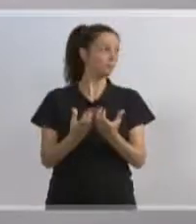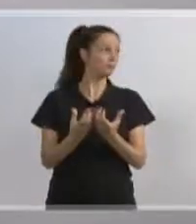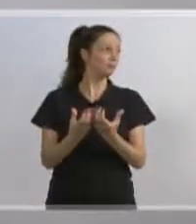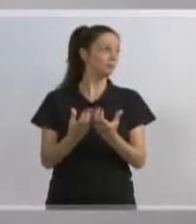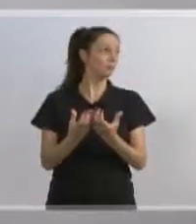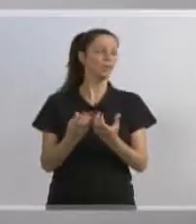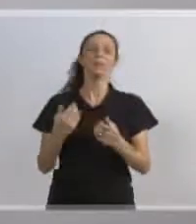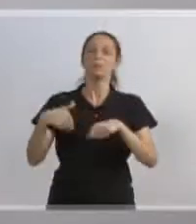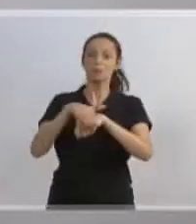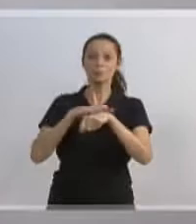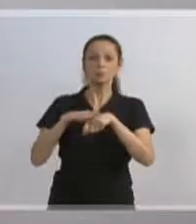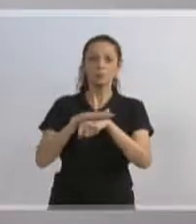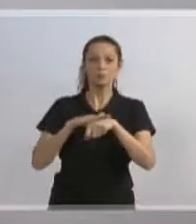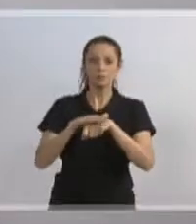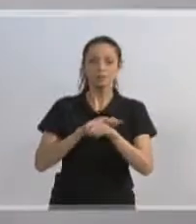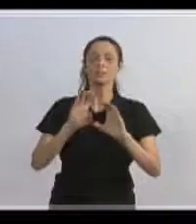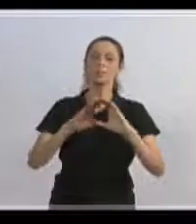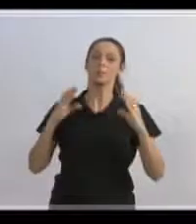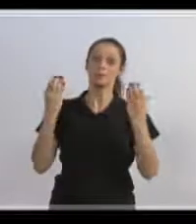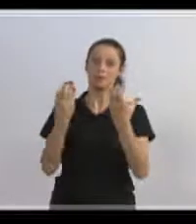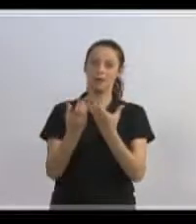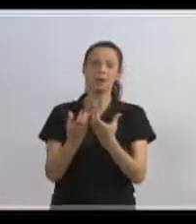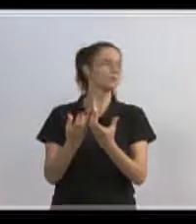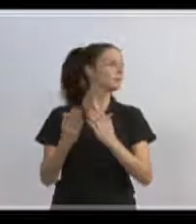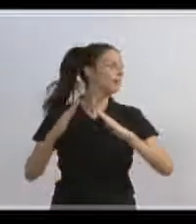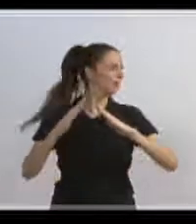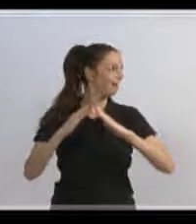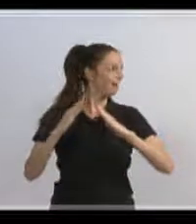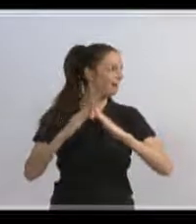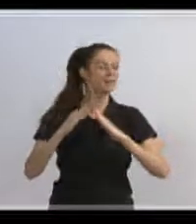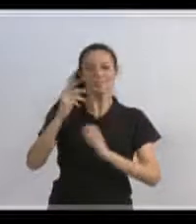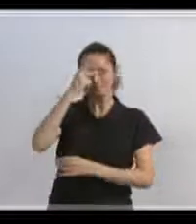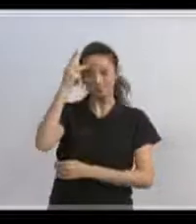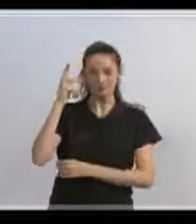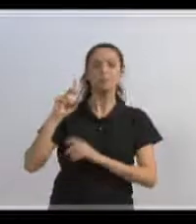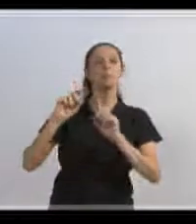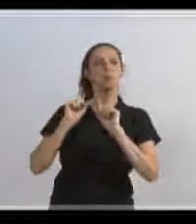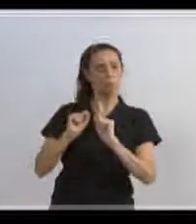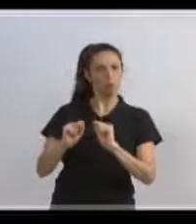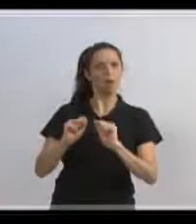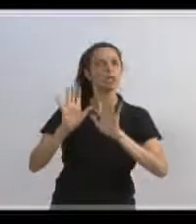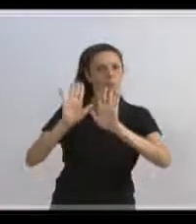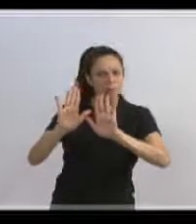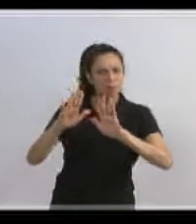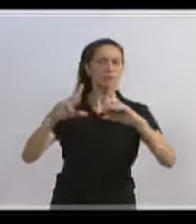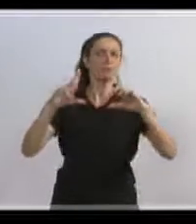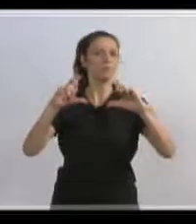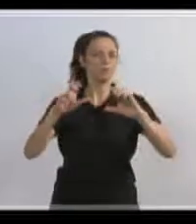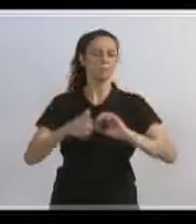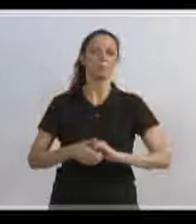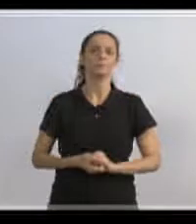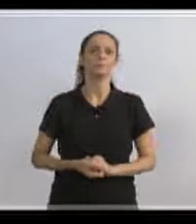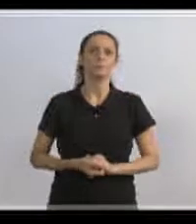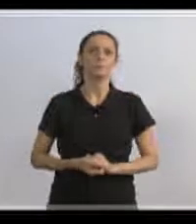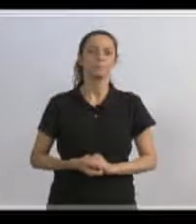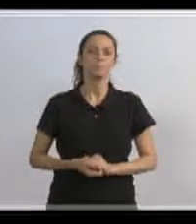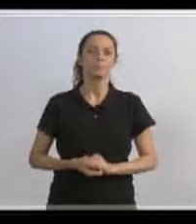estamos conversando com a comunidade na casa ali, fazendo favor. Pode deixar essa foto aí, Ari. Na verdade, ainda